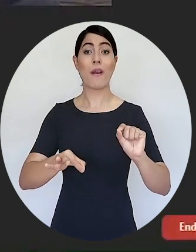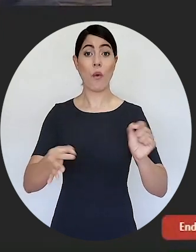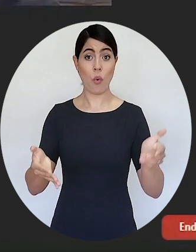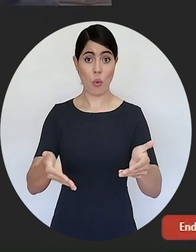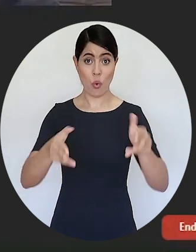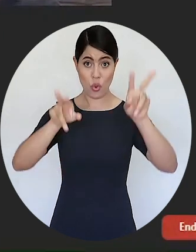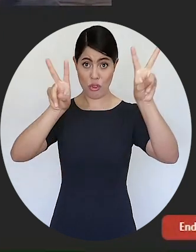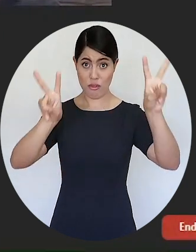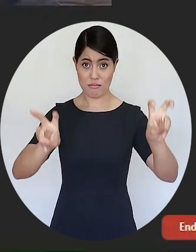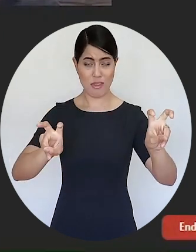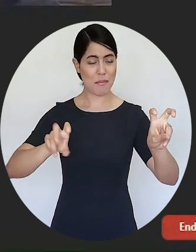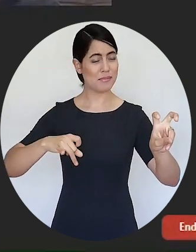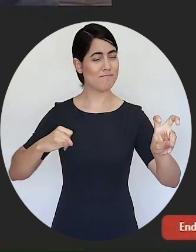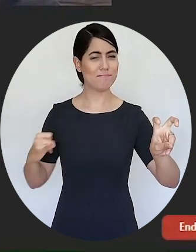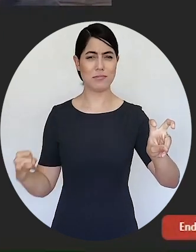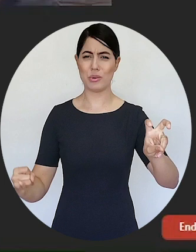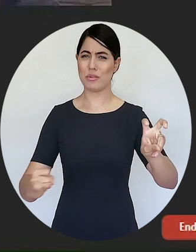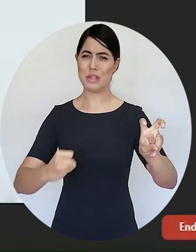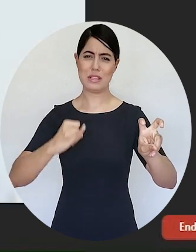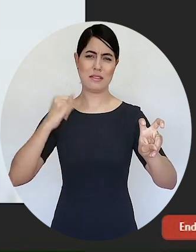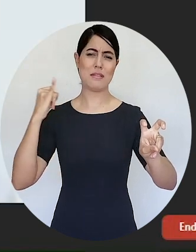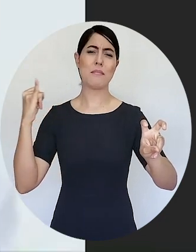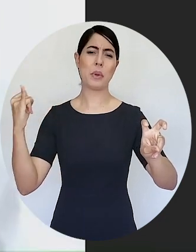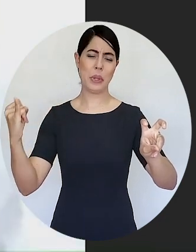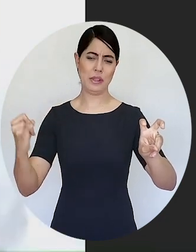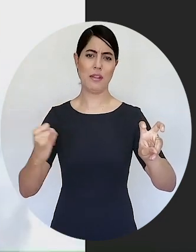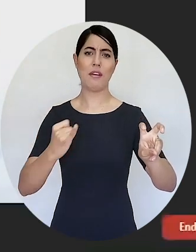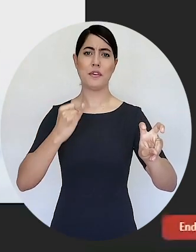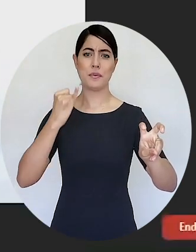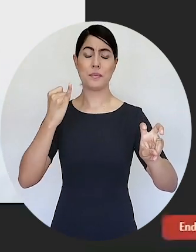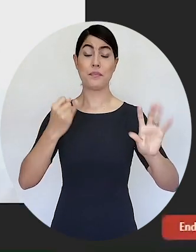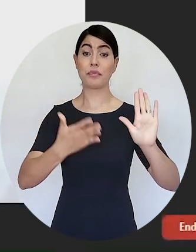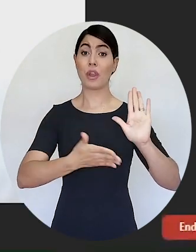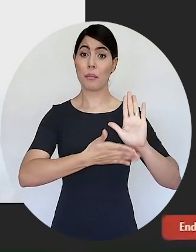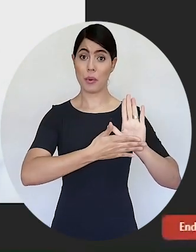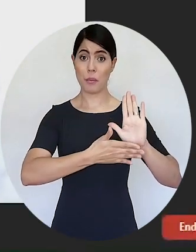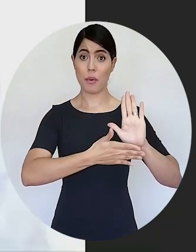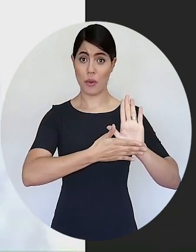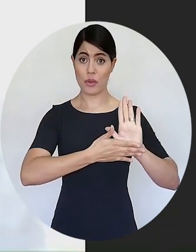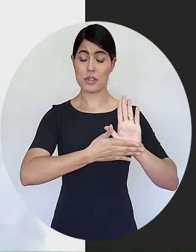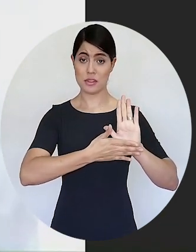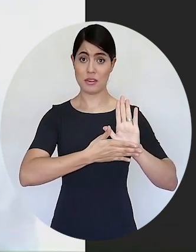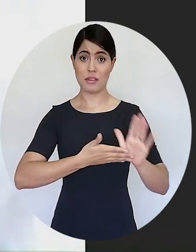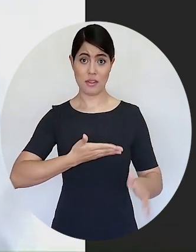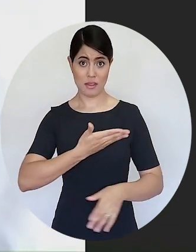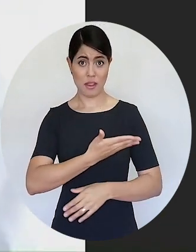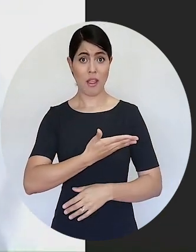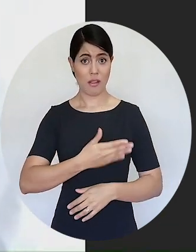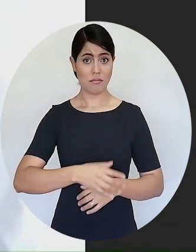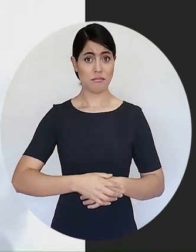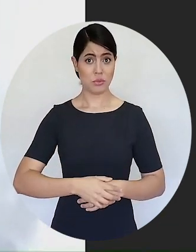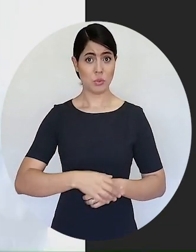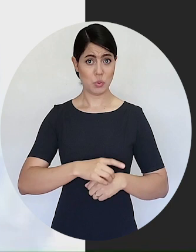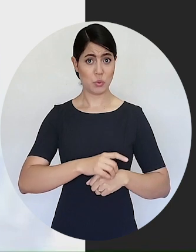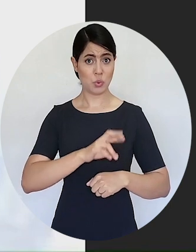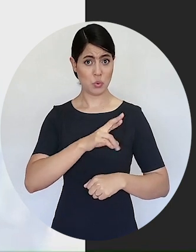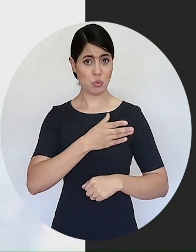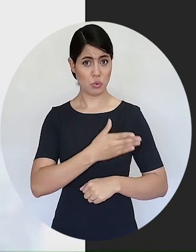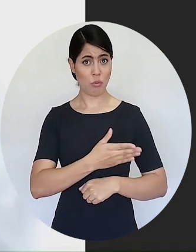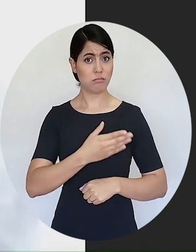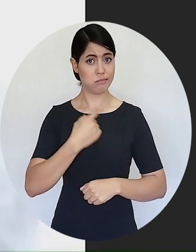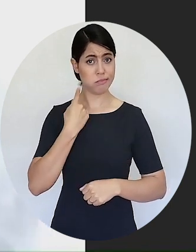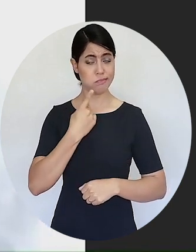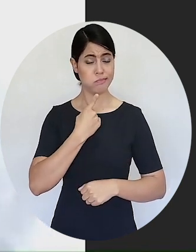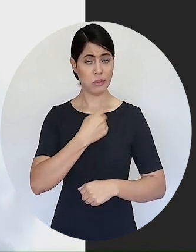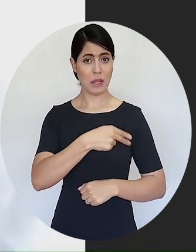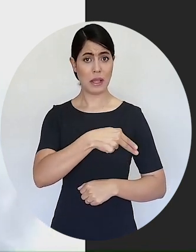está sendo tratado é relevante. Esse tema nasce de uma proposta do Dr. Nabor Bulhões, que